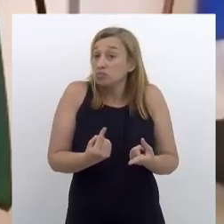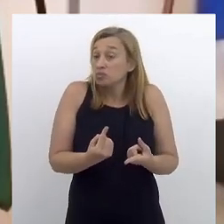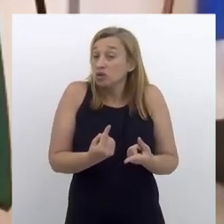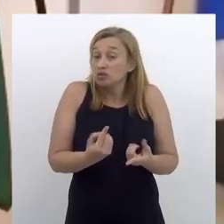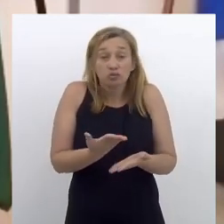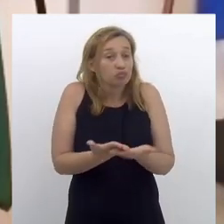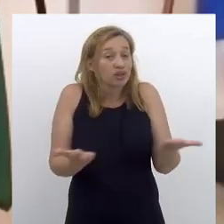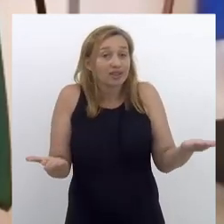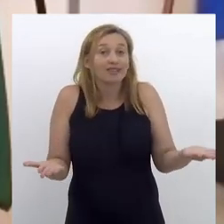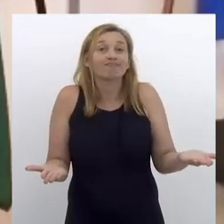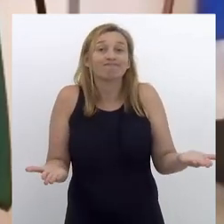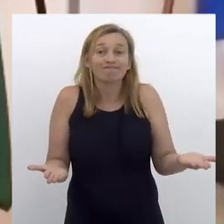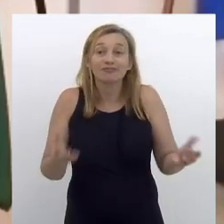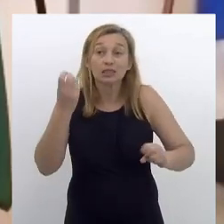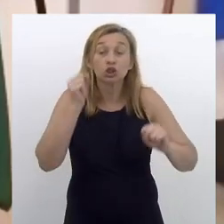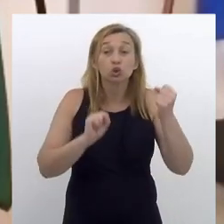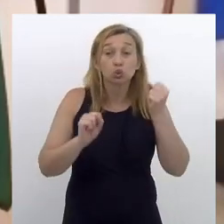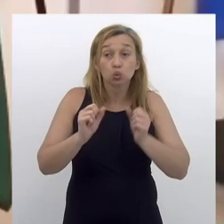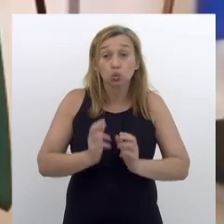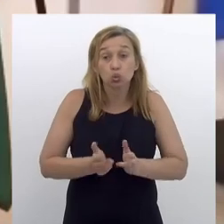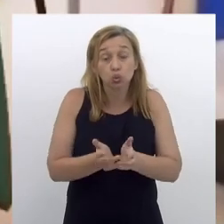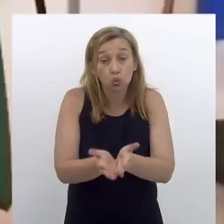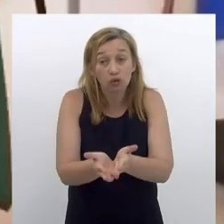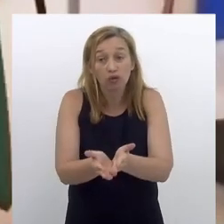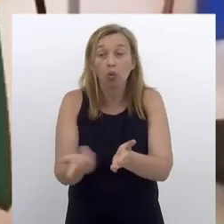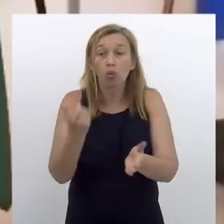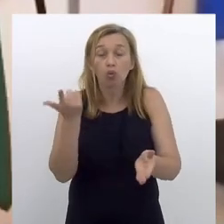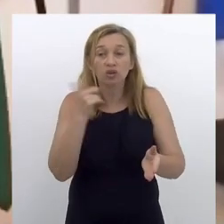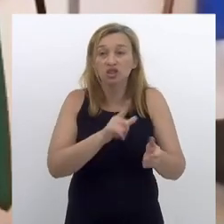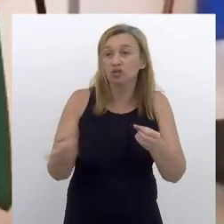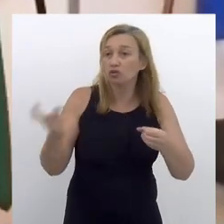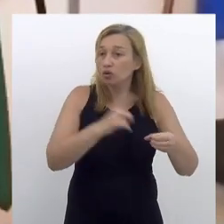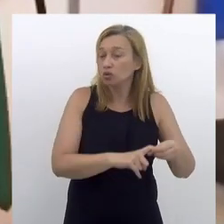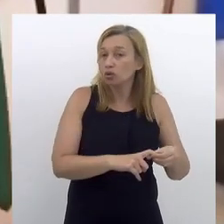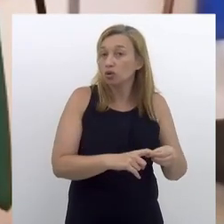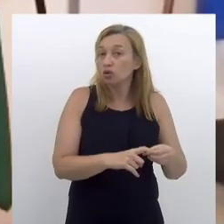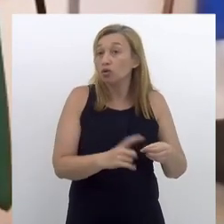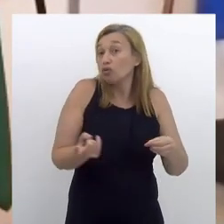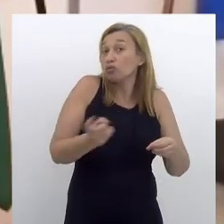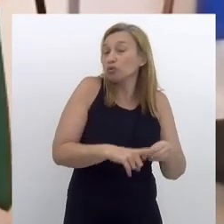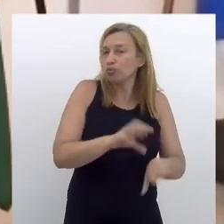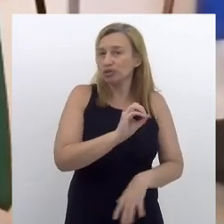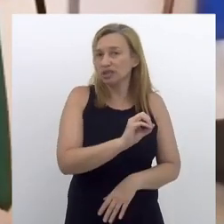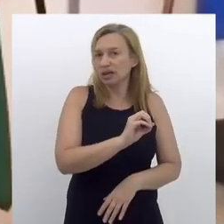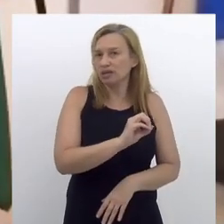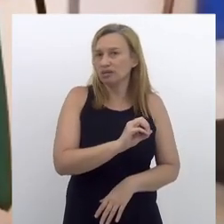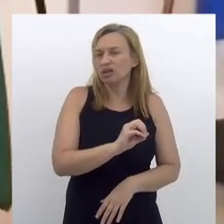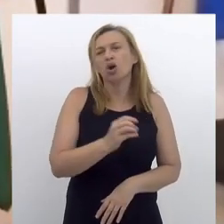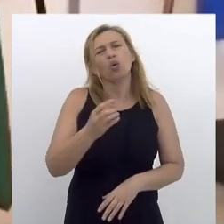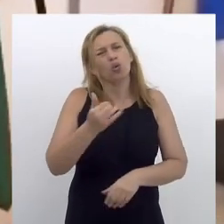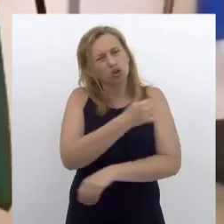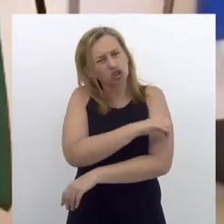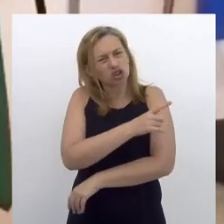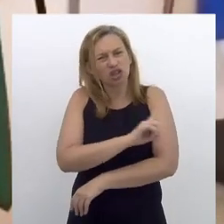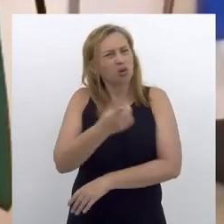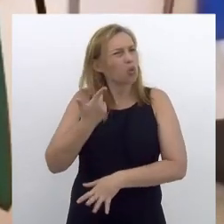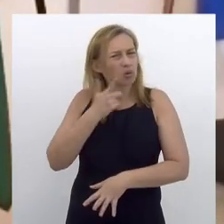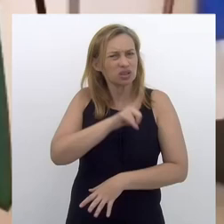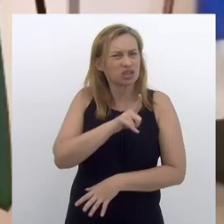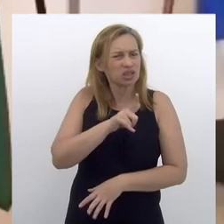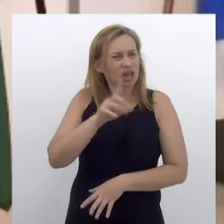nossas vantagens vão perdendo. Está aí a indústria naval, a gente conseguiu retomar e hoje voltou para o zero. Será que o Rio de Janeiro não vai